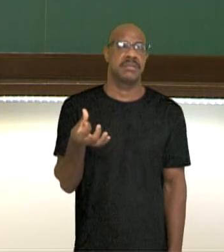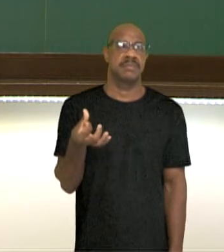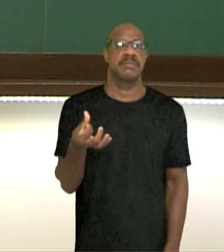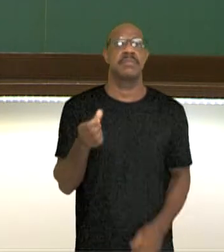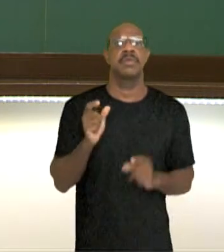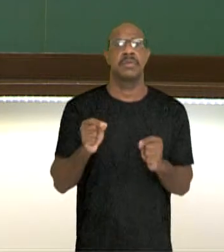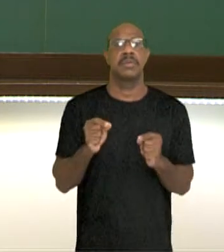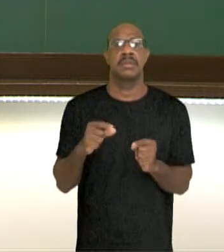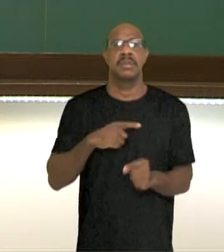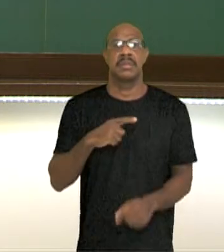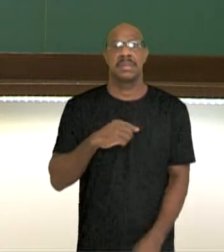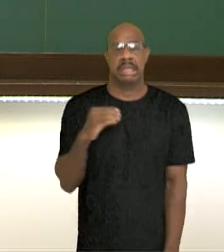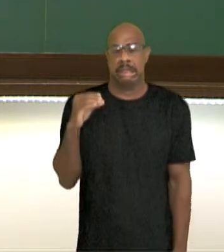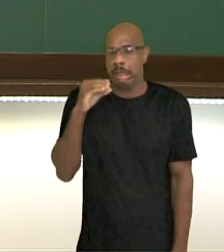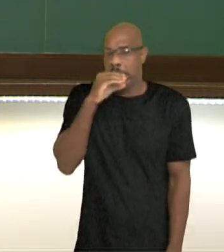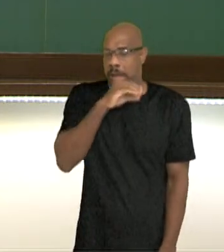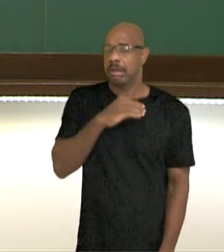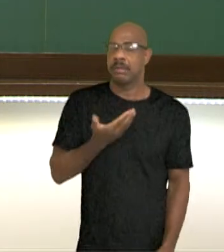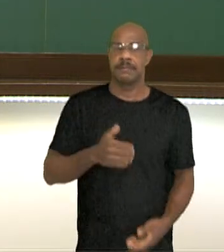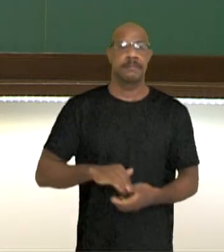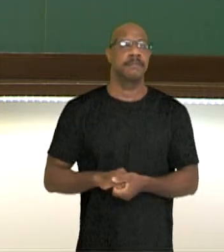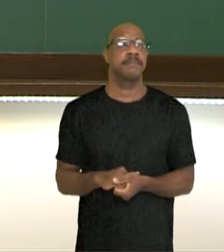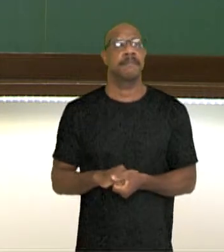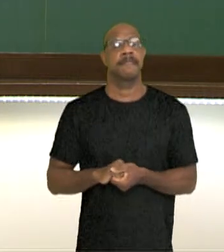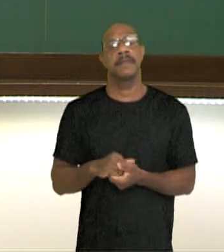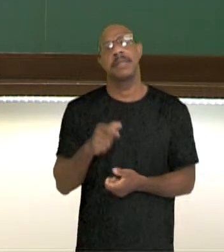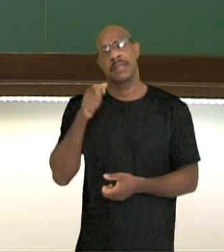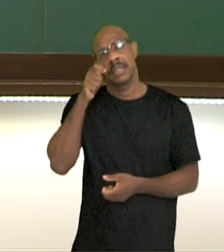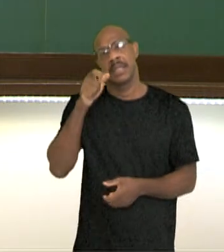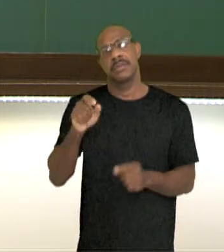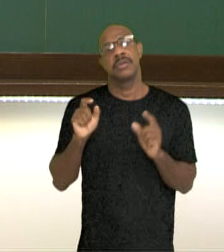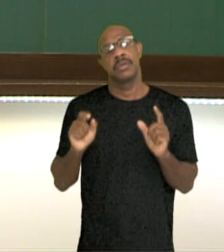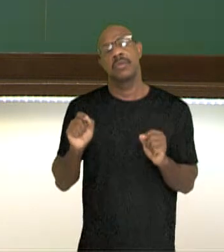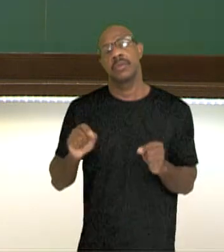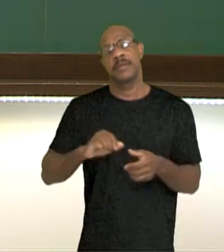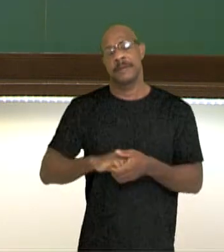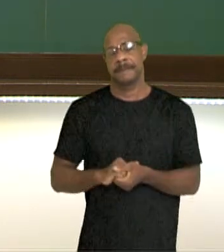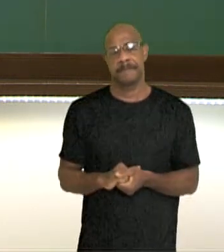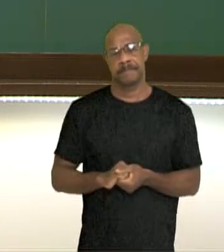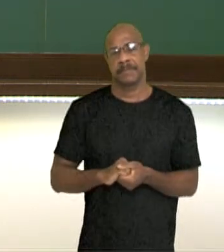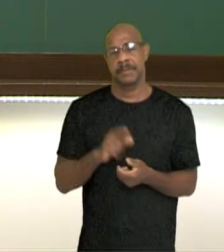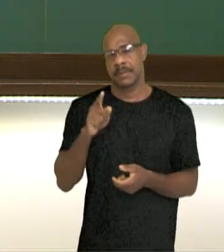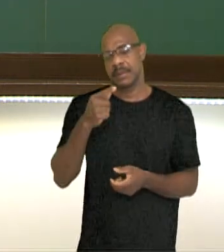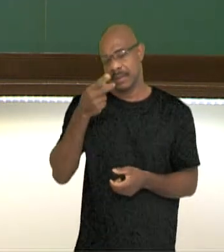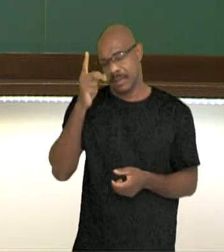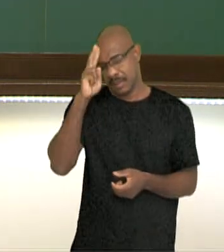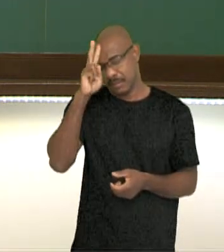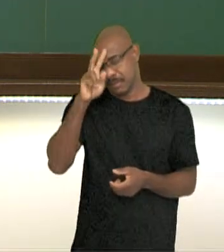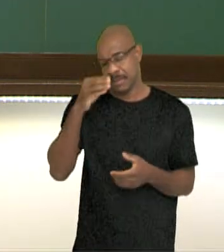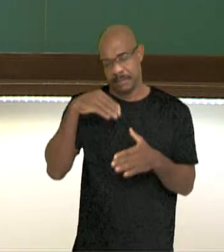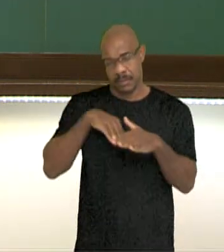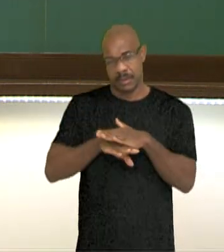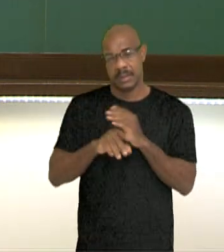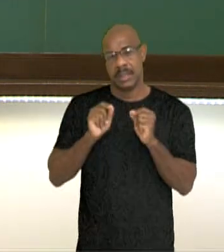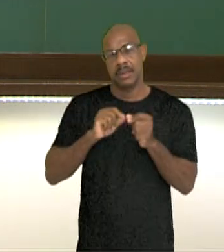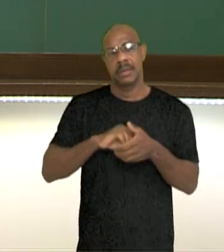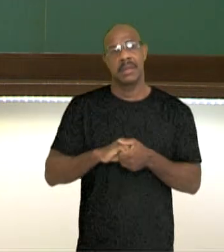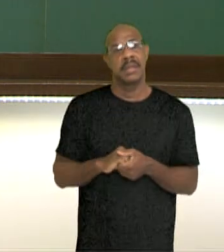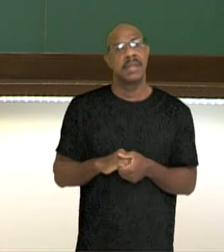está evoluindo. Observe um ponto interessante que eu gostaria que você guardasse. À medida que